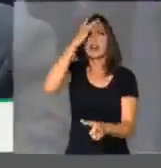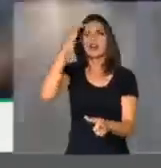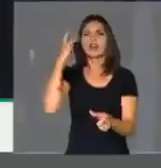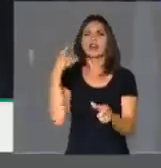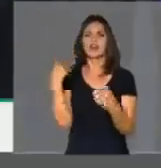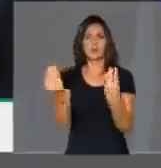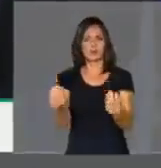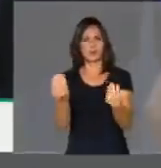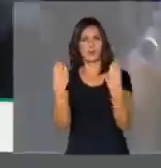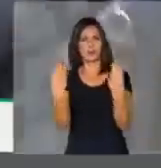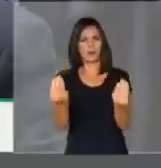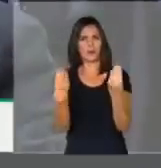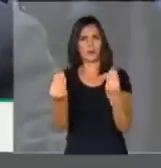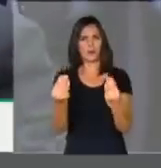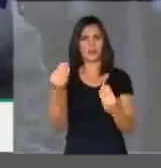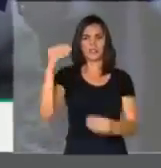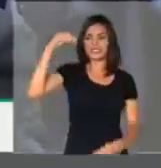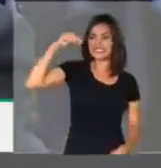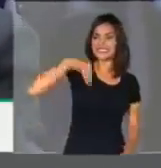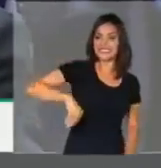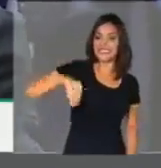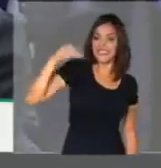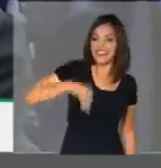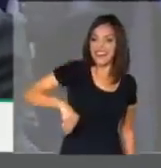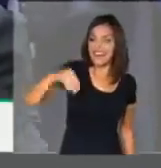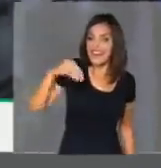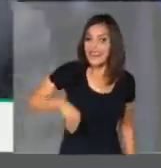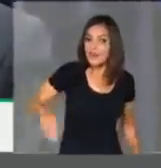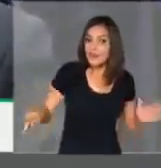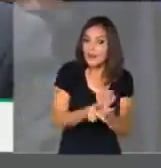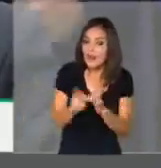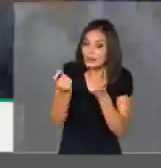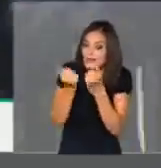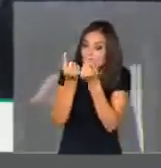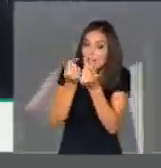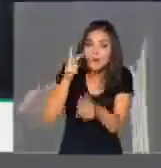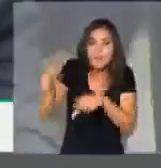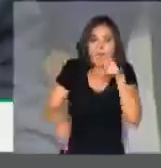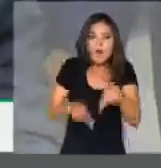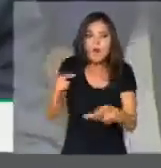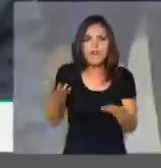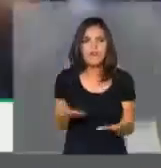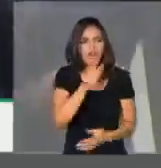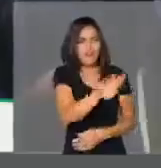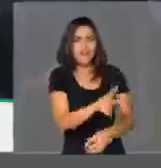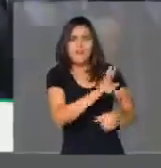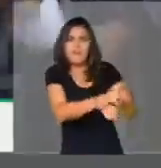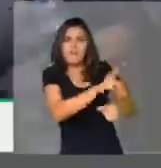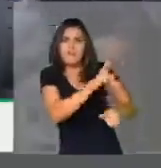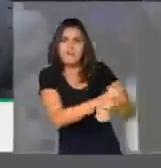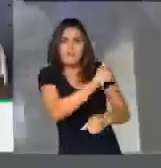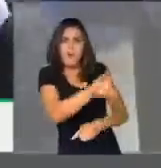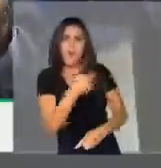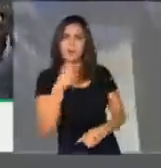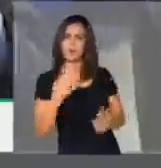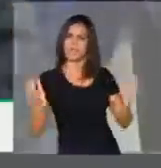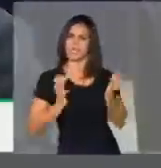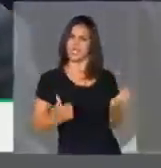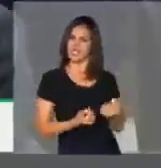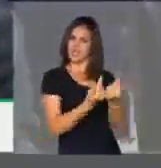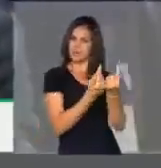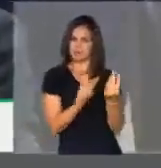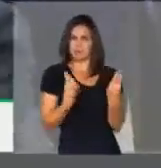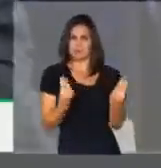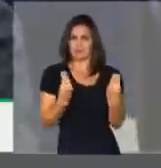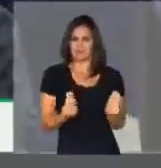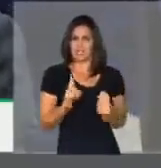tudo bem, mas ganhando salário, dinheiro público. Ele que emprestou dinheiro para um homem muito rico, apesar de